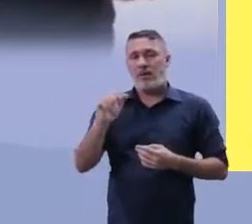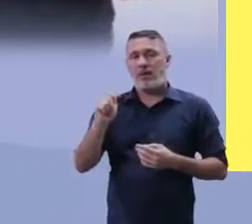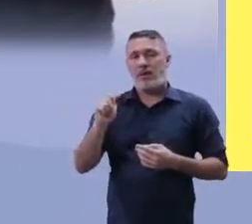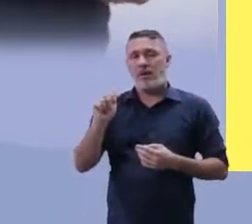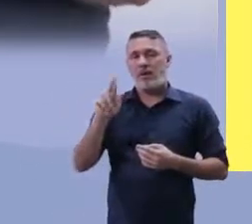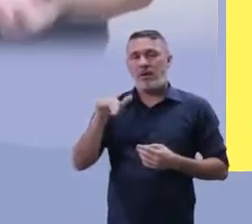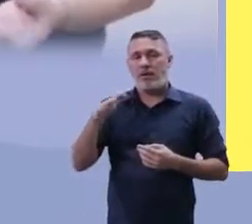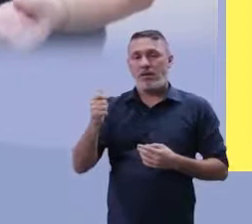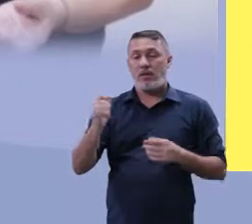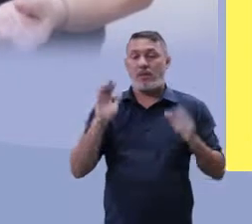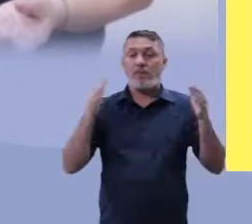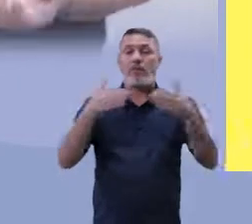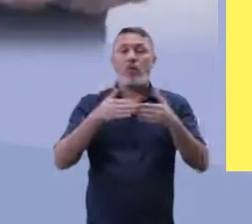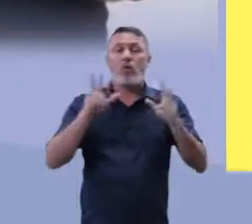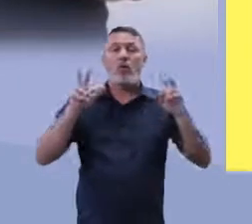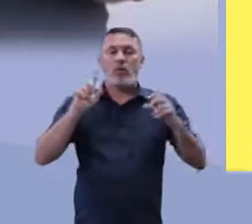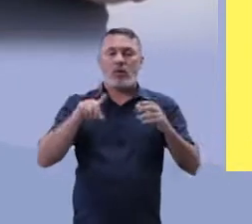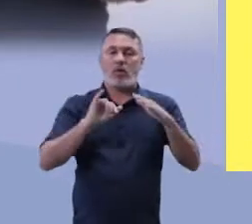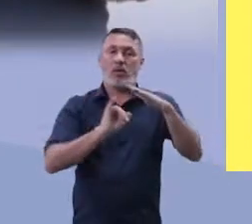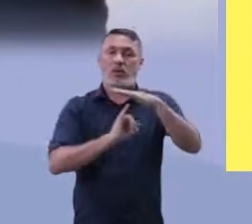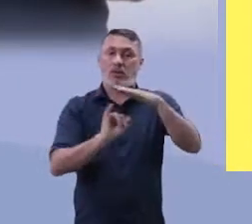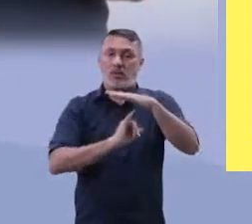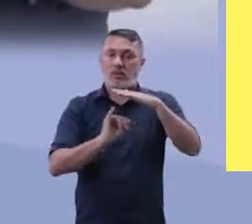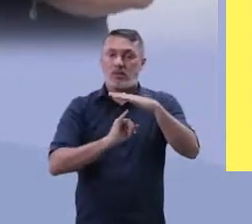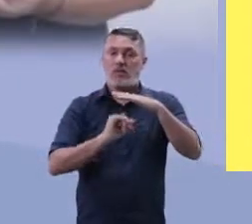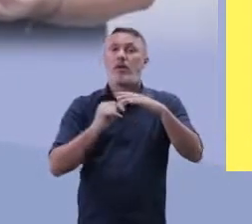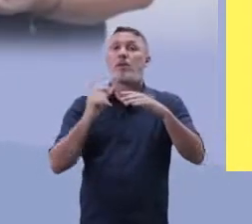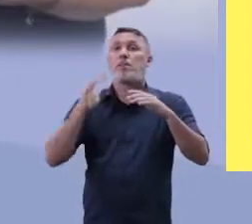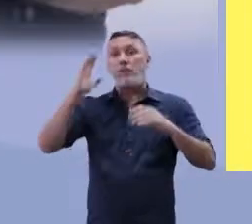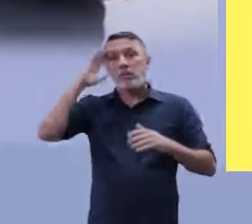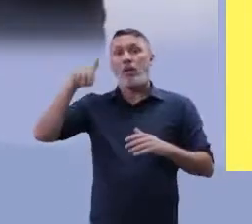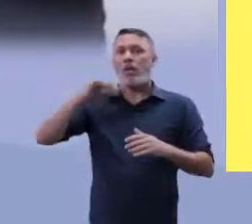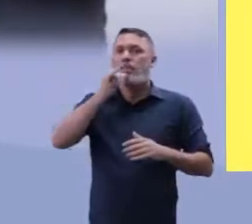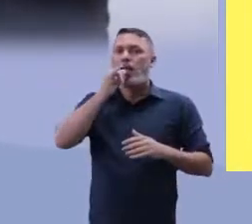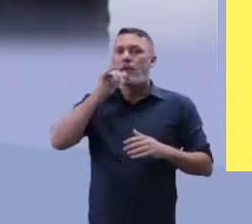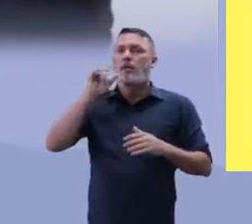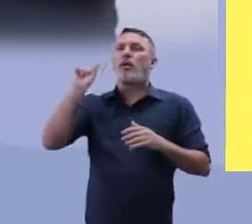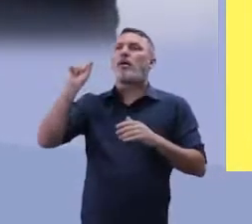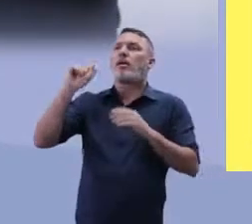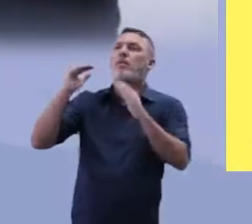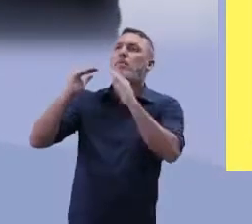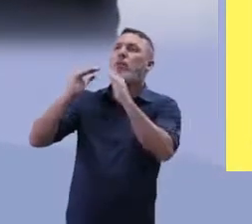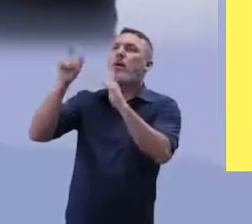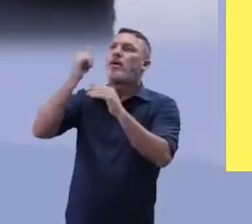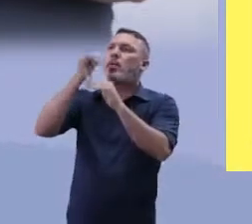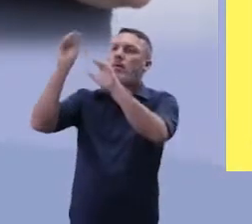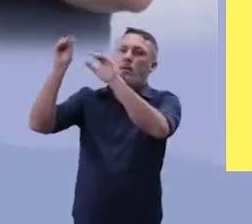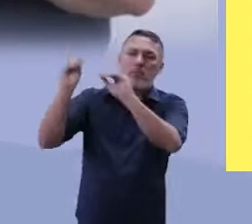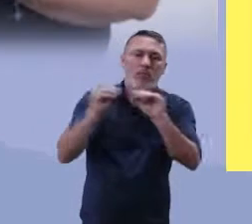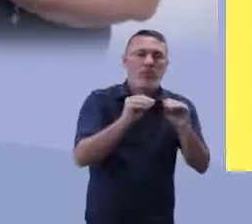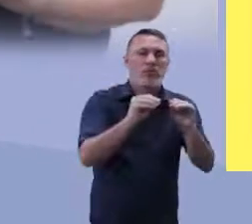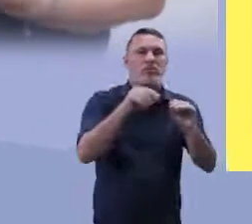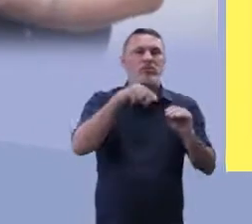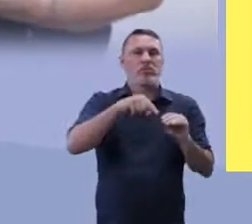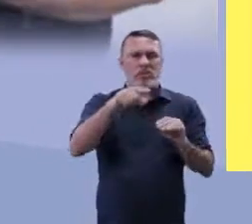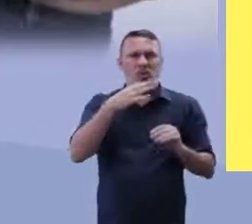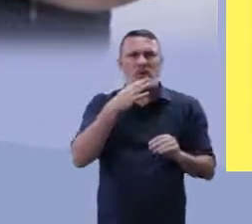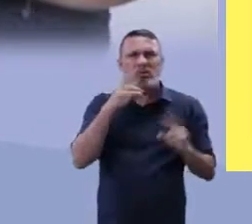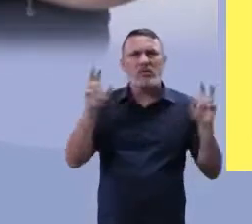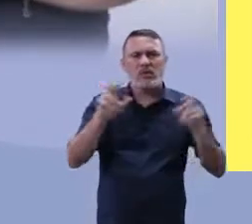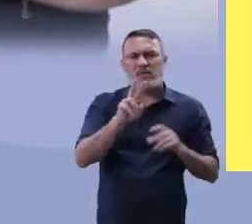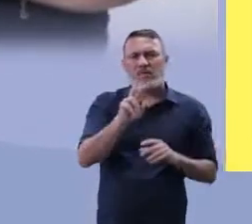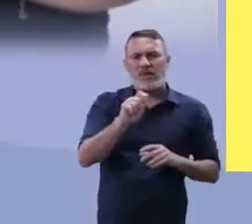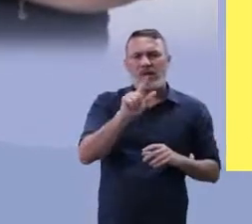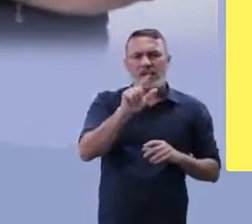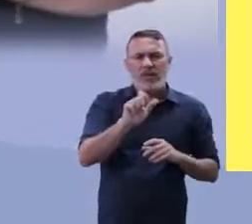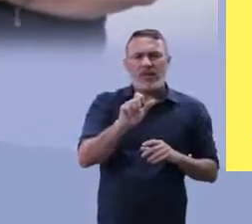trará o imigrante, sobretudo o italiano, que vai lá para o Vale do Canaã. Conhece